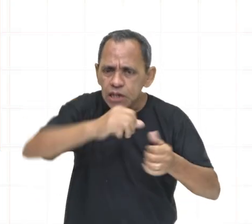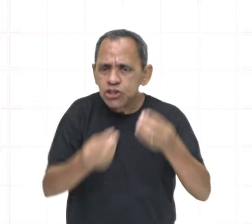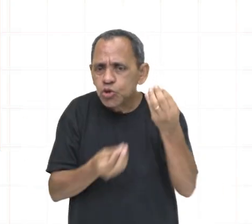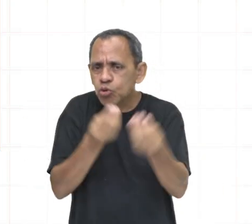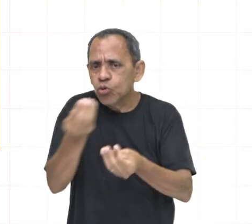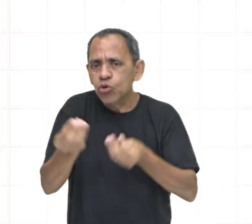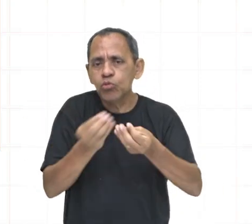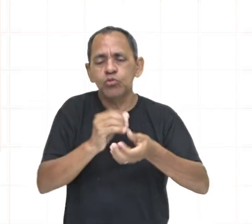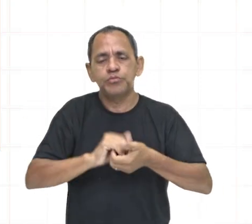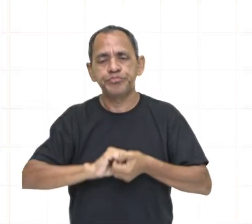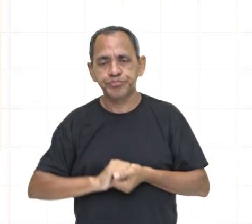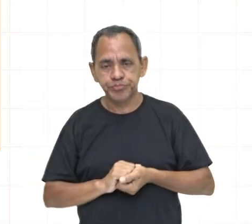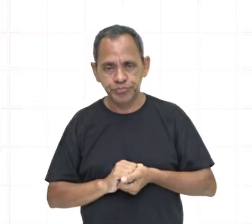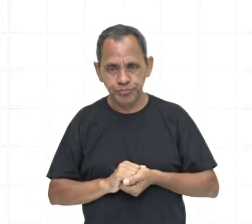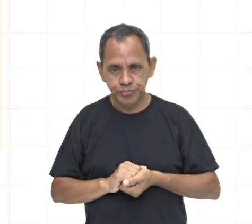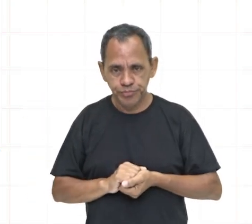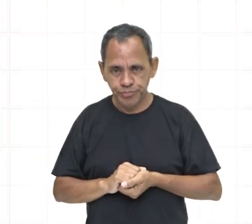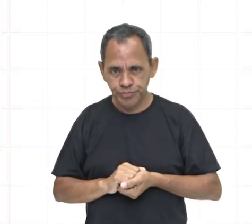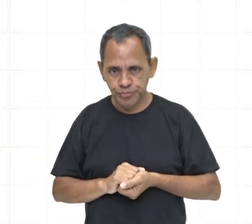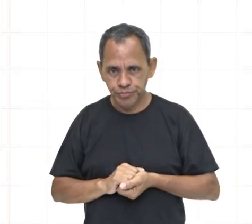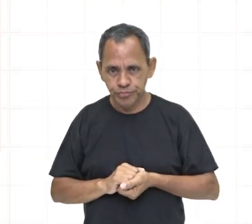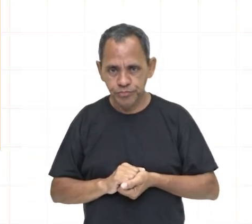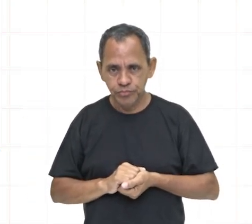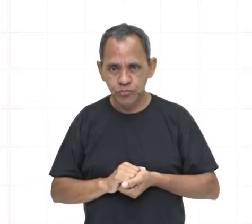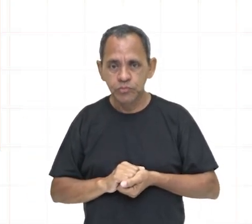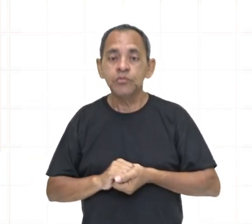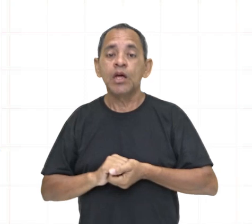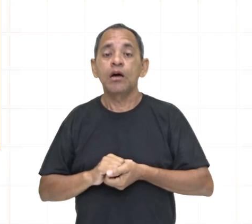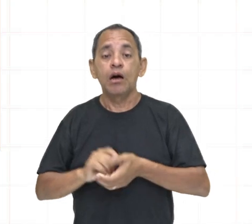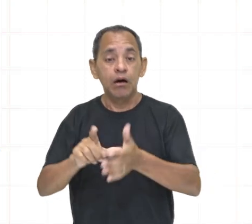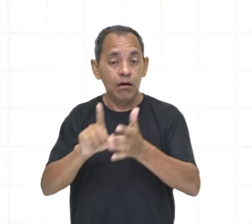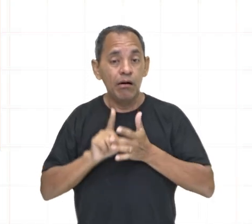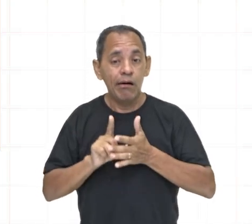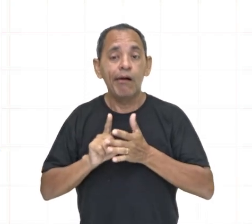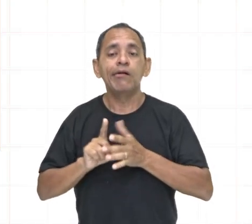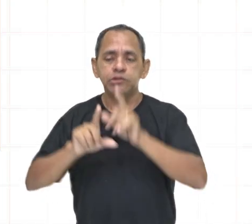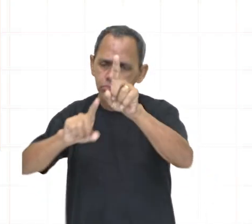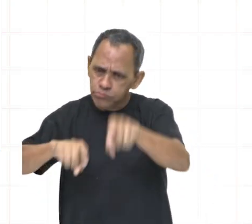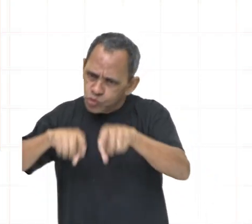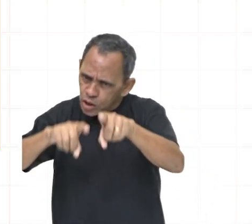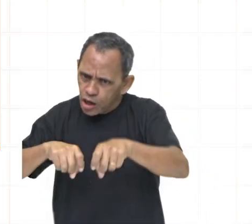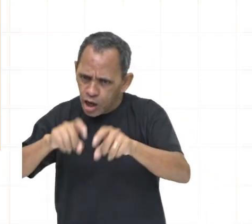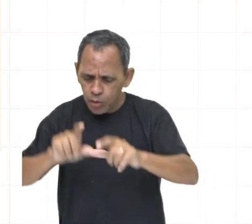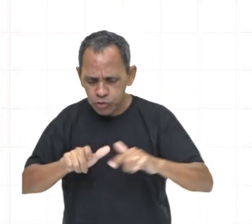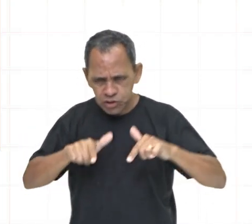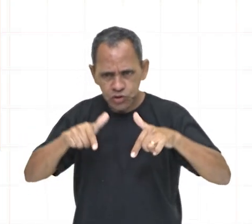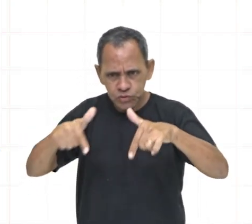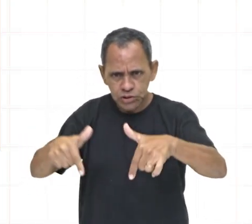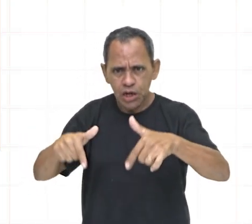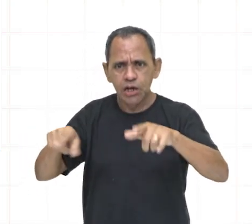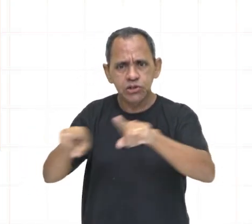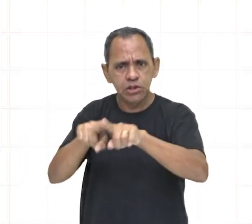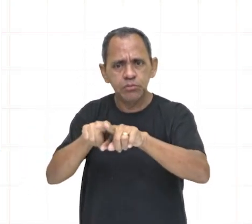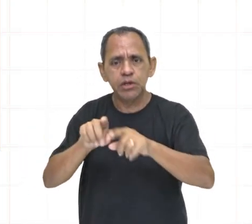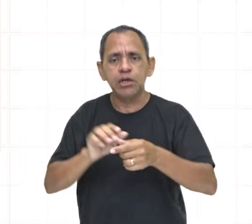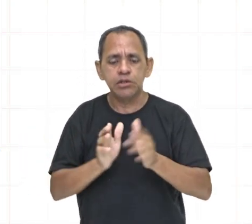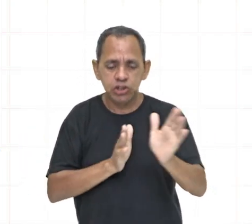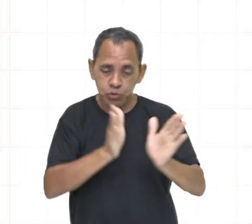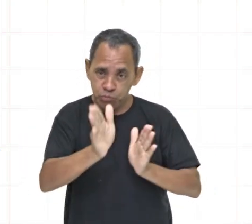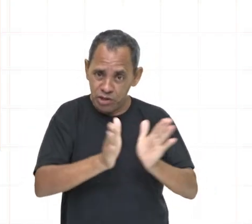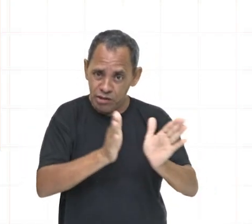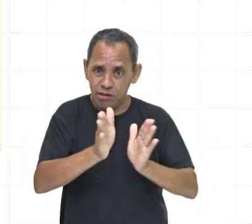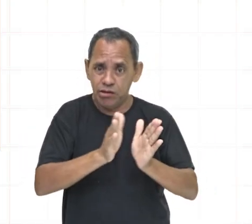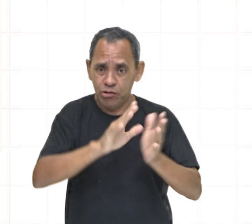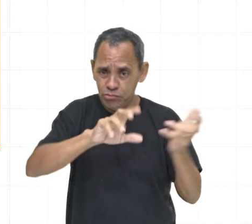do tempo, né? Para o campo com essas atividades, ok? Então, é nesse período também, já passando ali